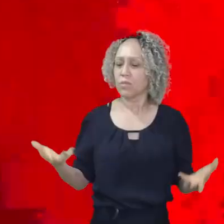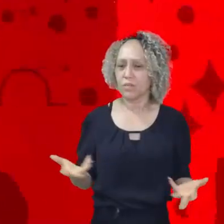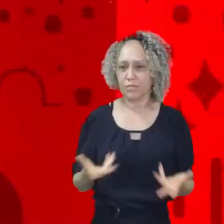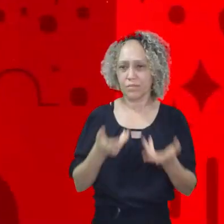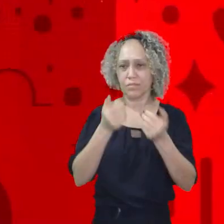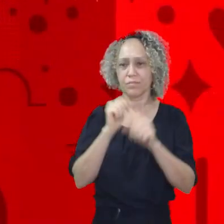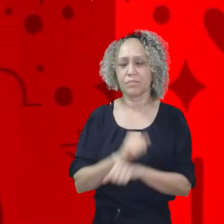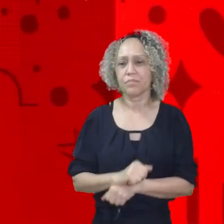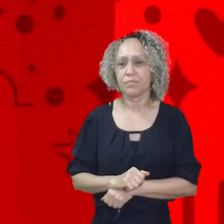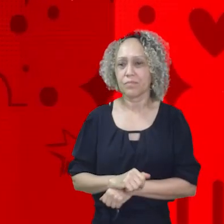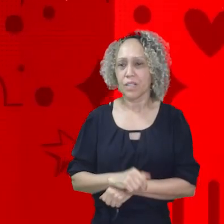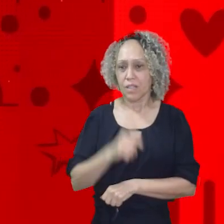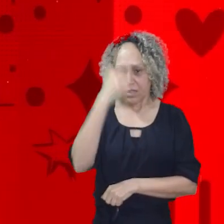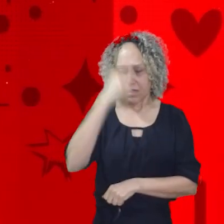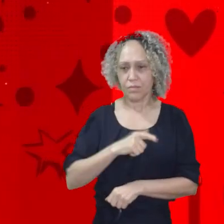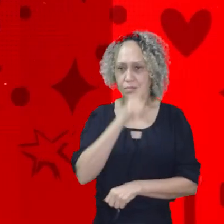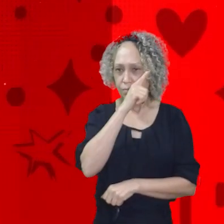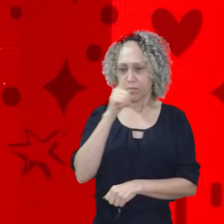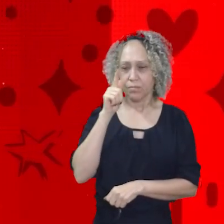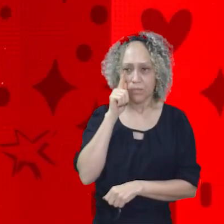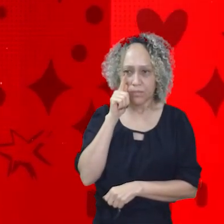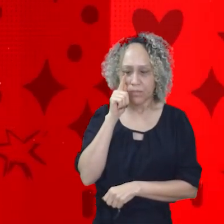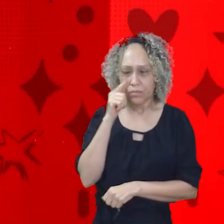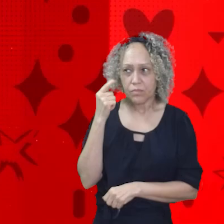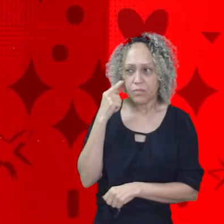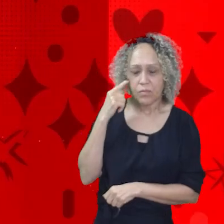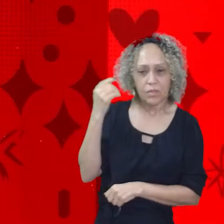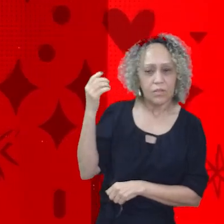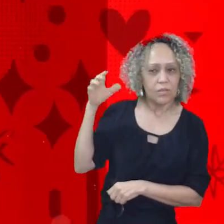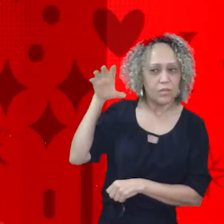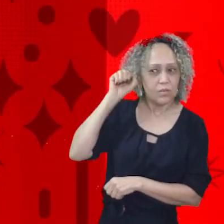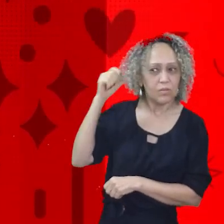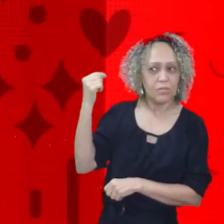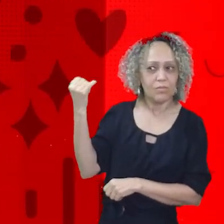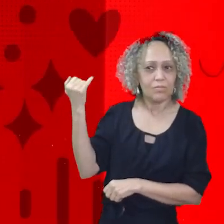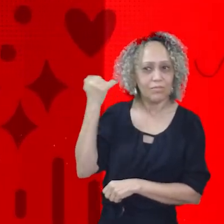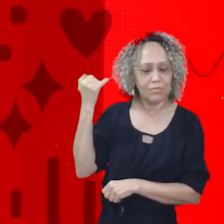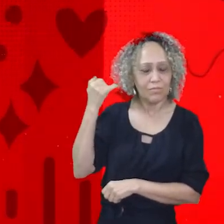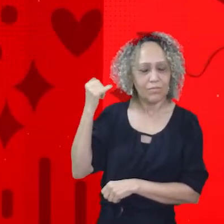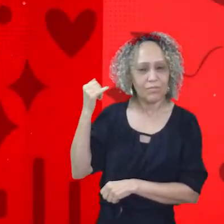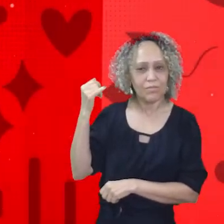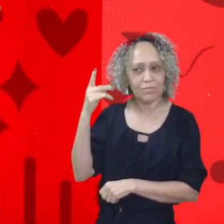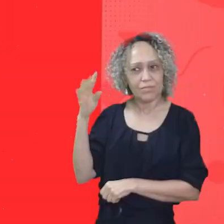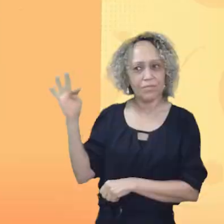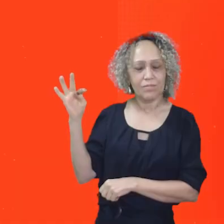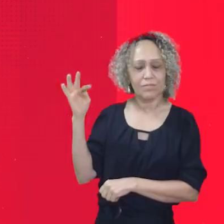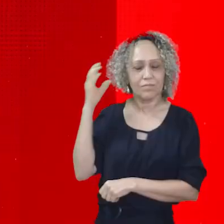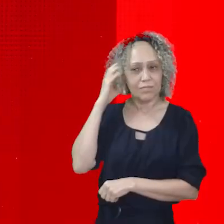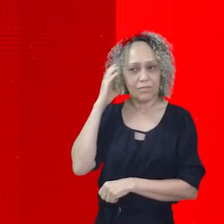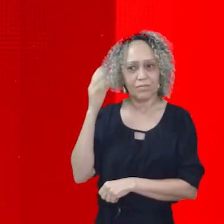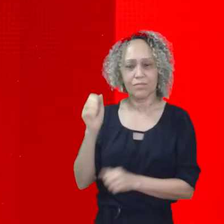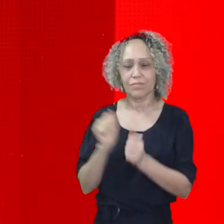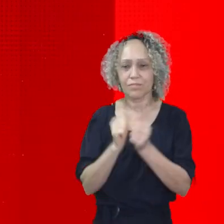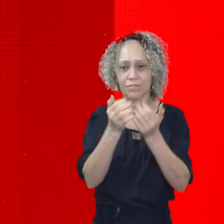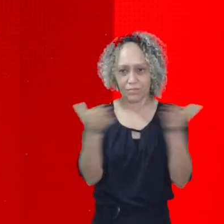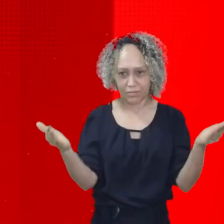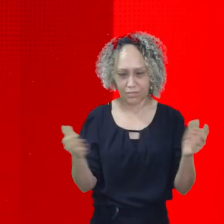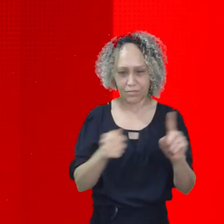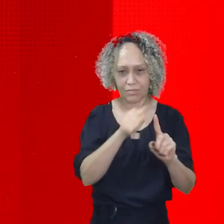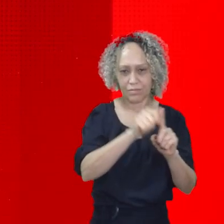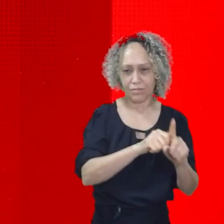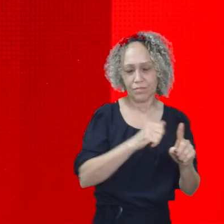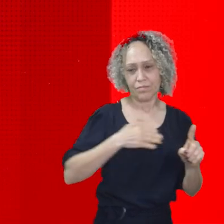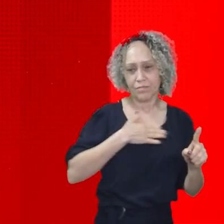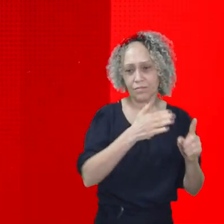qualidade. Oi, aqui é Gleice Hoffmann. Estou sintonizada na Rádio PT e com vocês. De agosto a